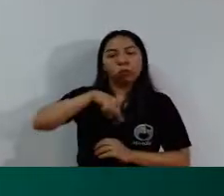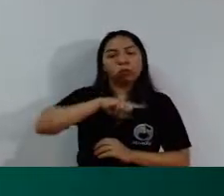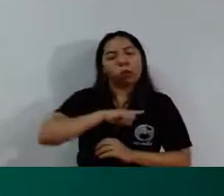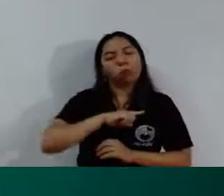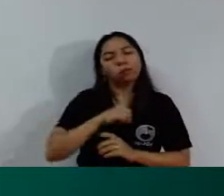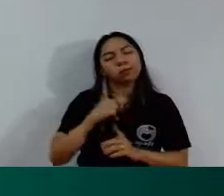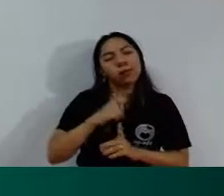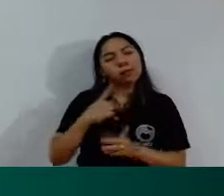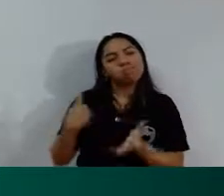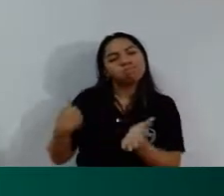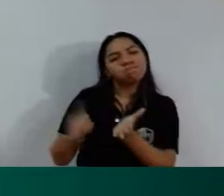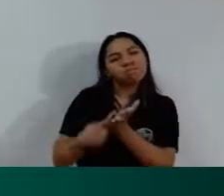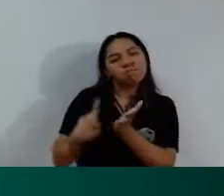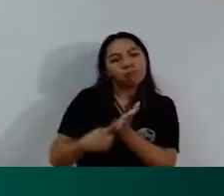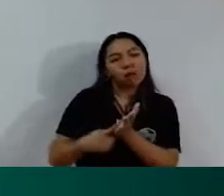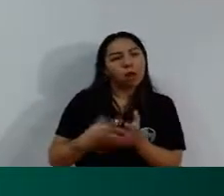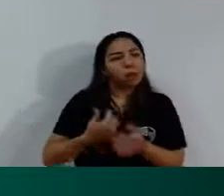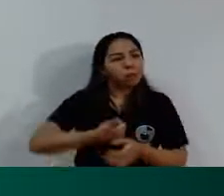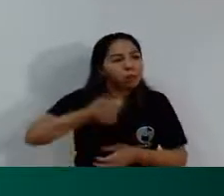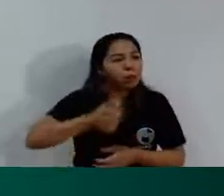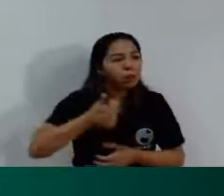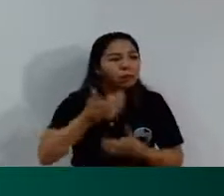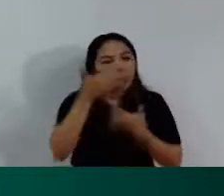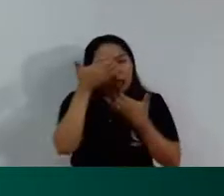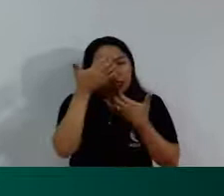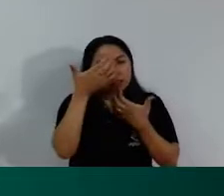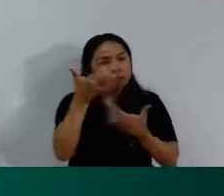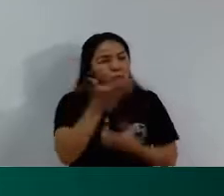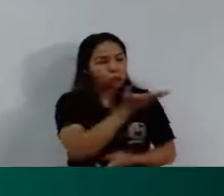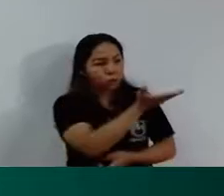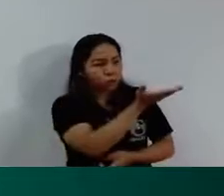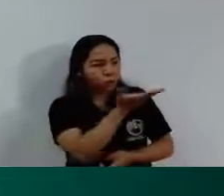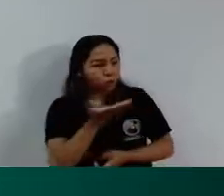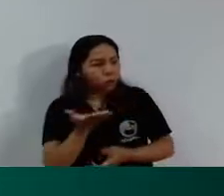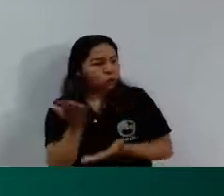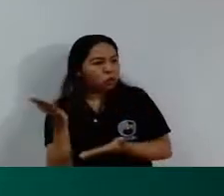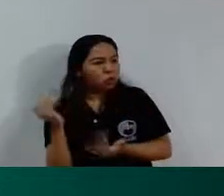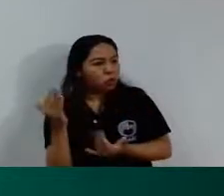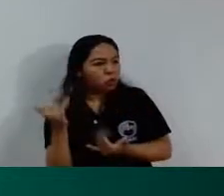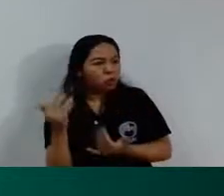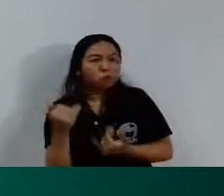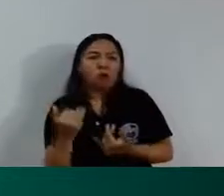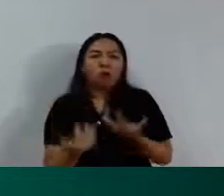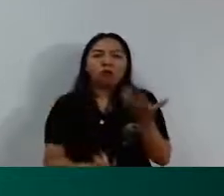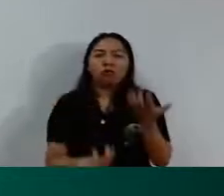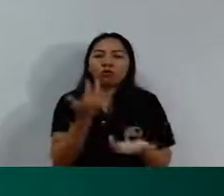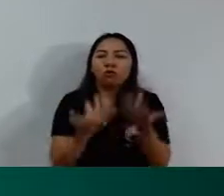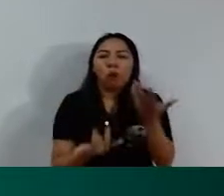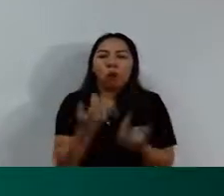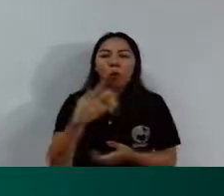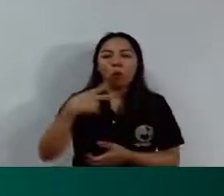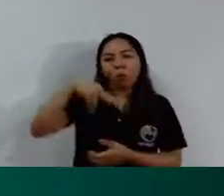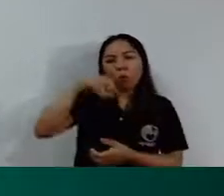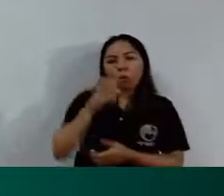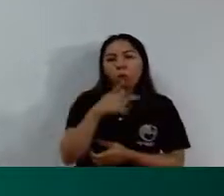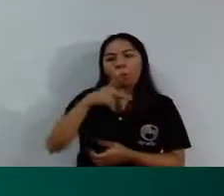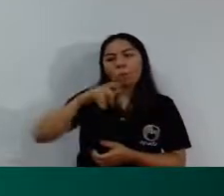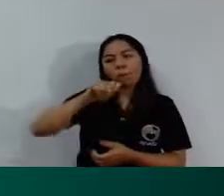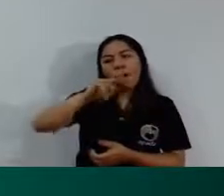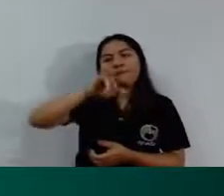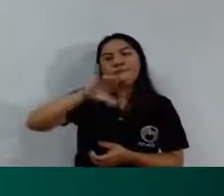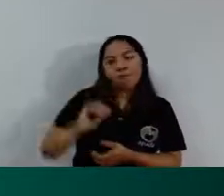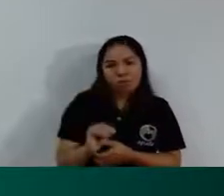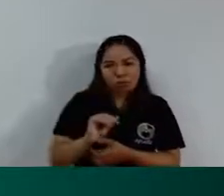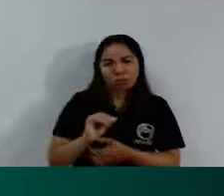encontrou na semana passada primeiro queria agradecer aqui a presença companheiros aqui da Juventude fogo no pavio pessoas que ele tem ajudado muito na cozinha